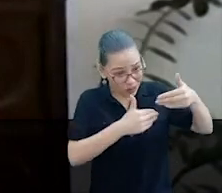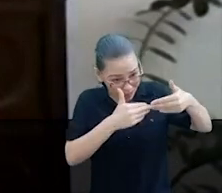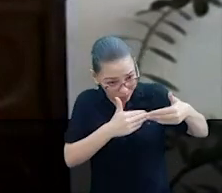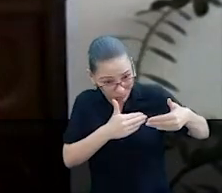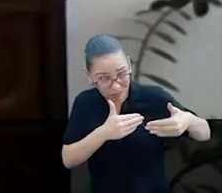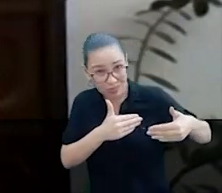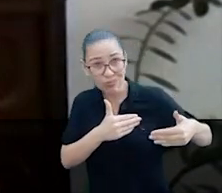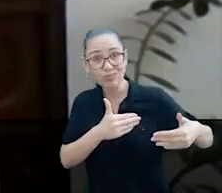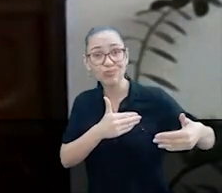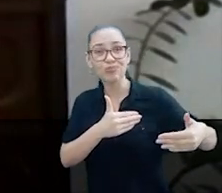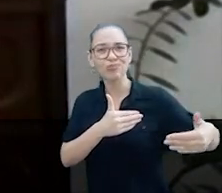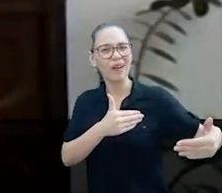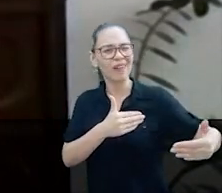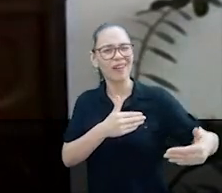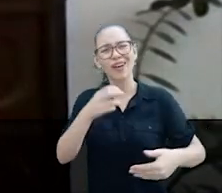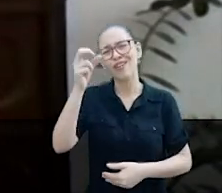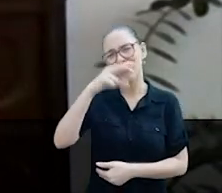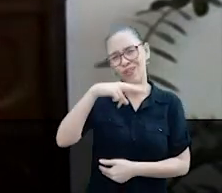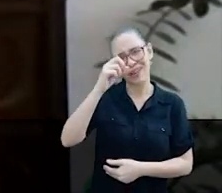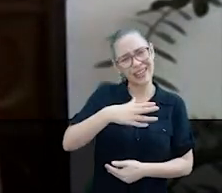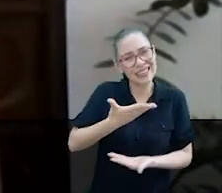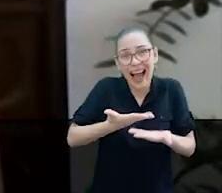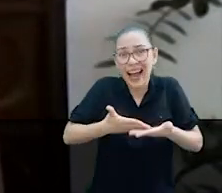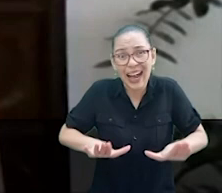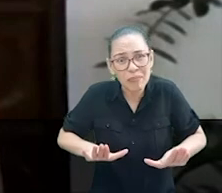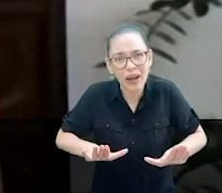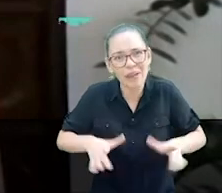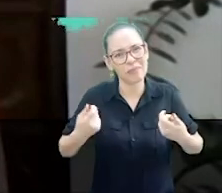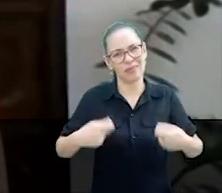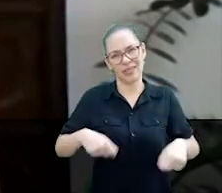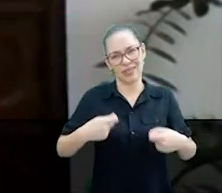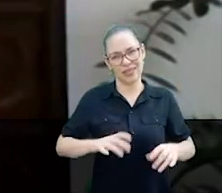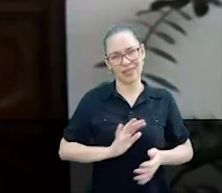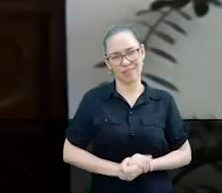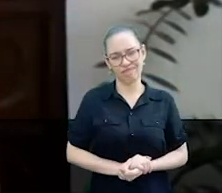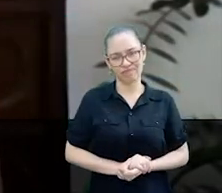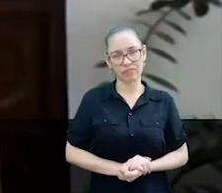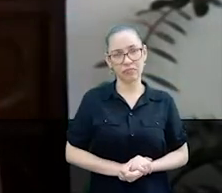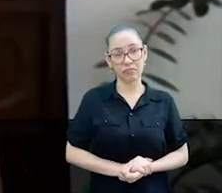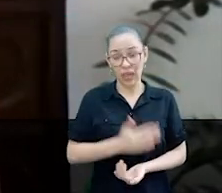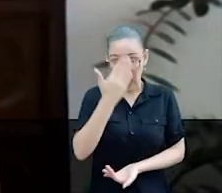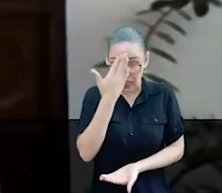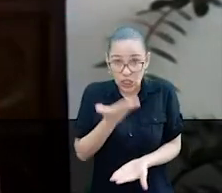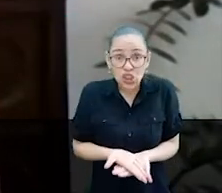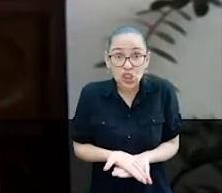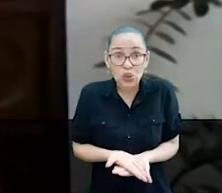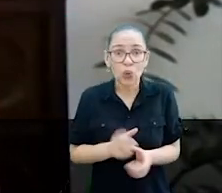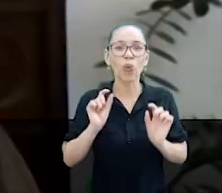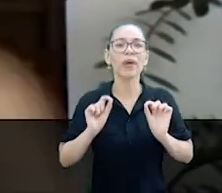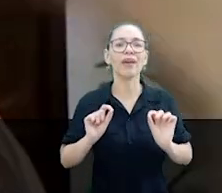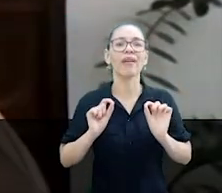segue submetida a esse ciclo duro de violência, da falta de